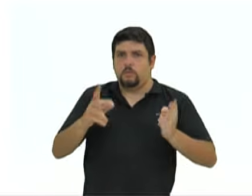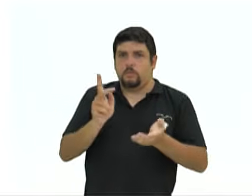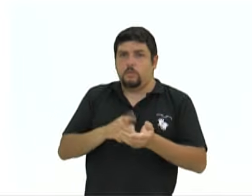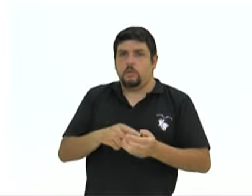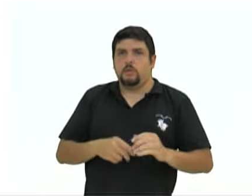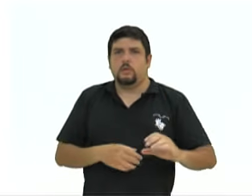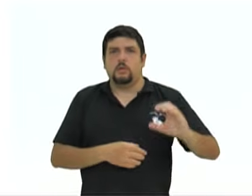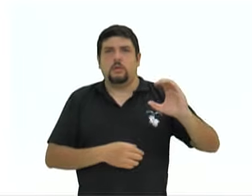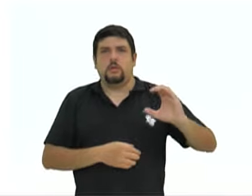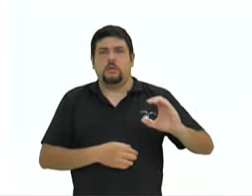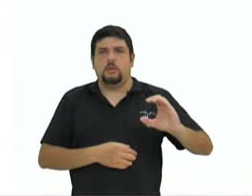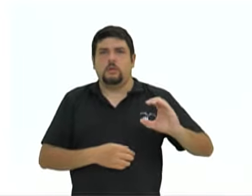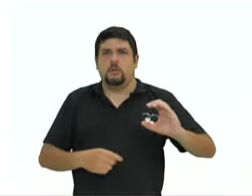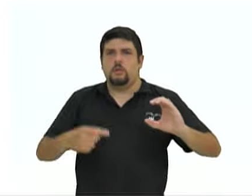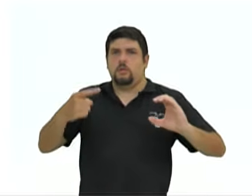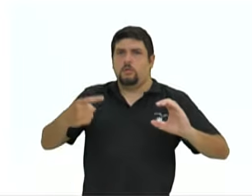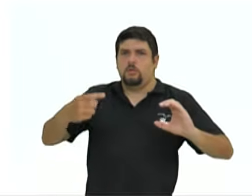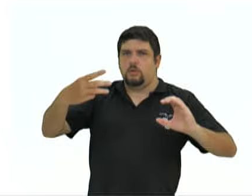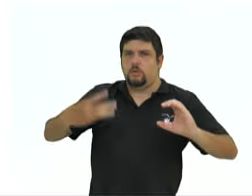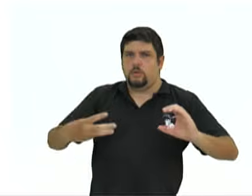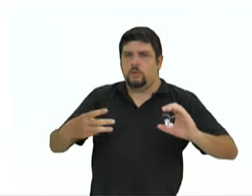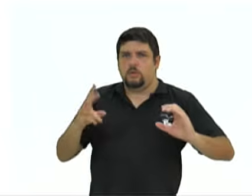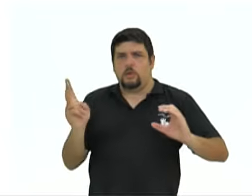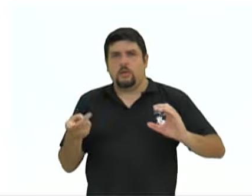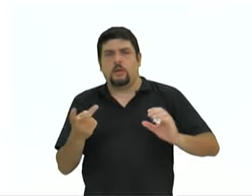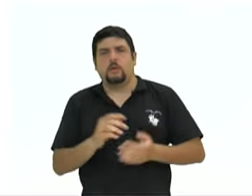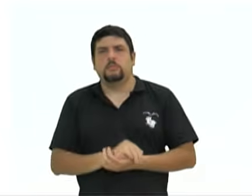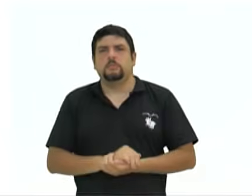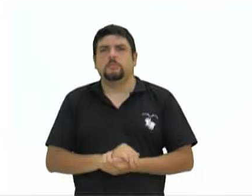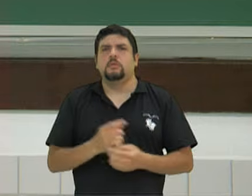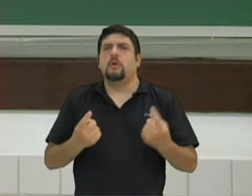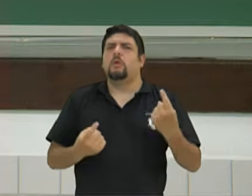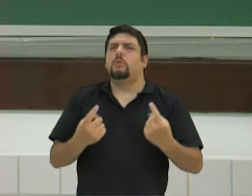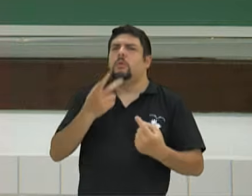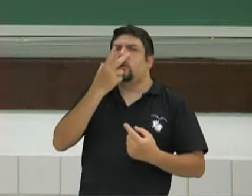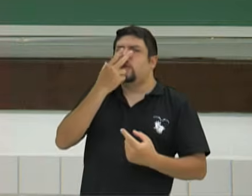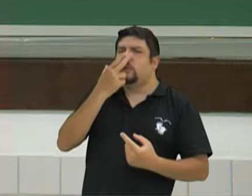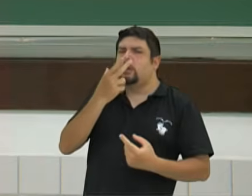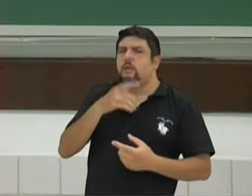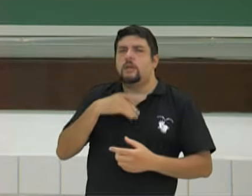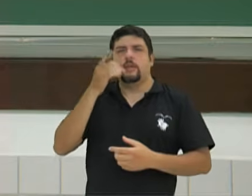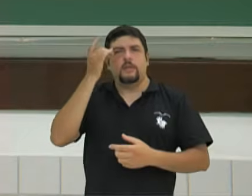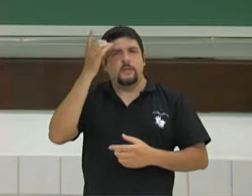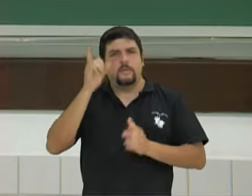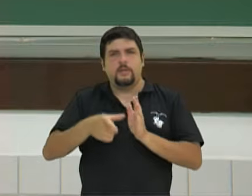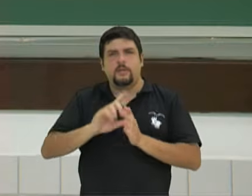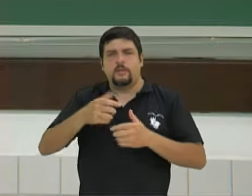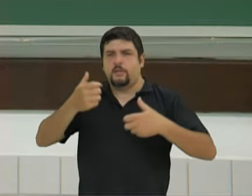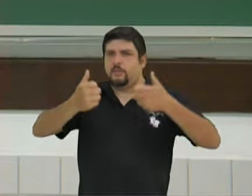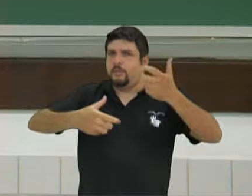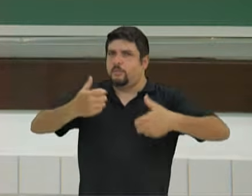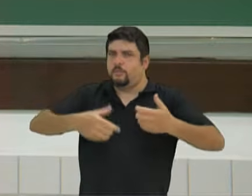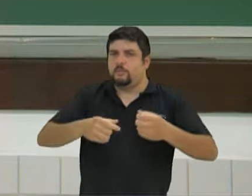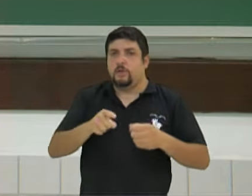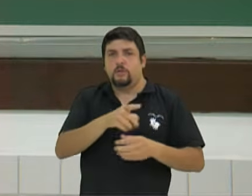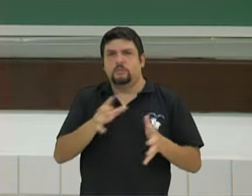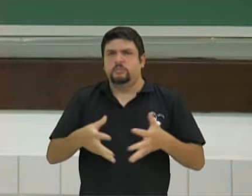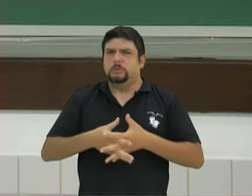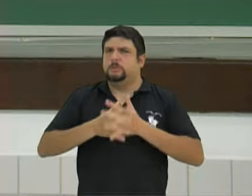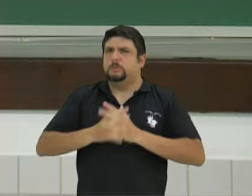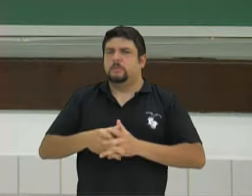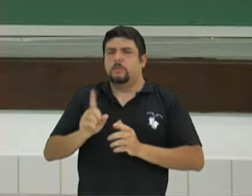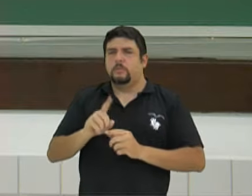C, a 1 e a 3 são falsas. Qual que você acha que é? Essa está bem fácil, acabei de explicar. Não se confunda,